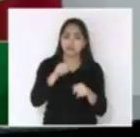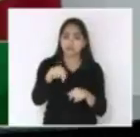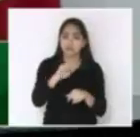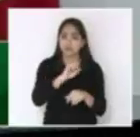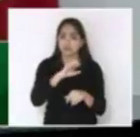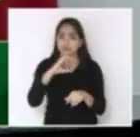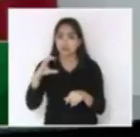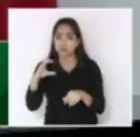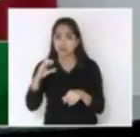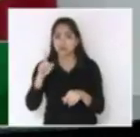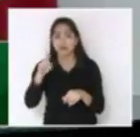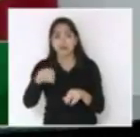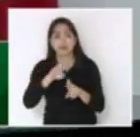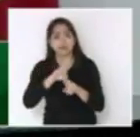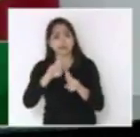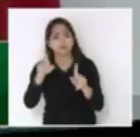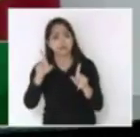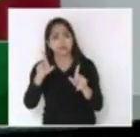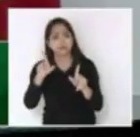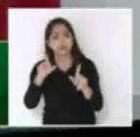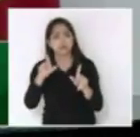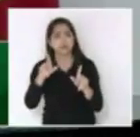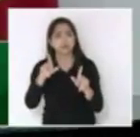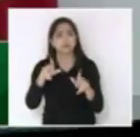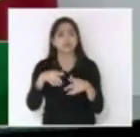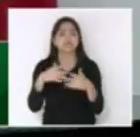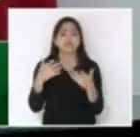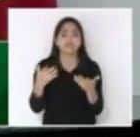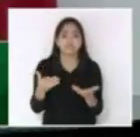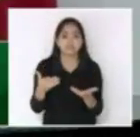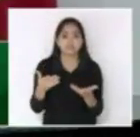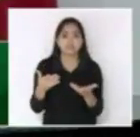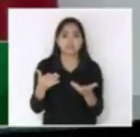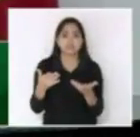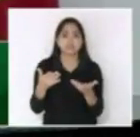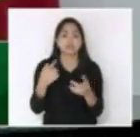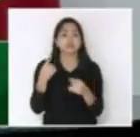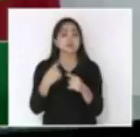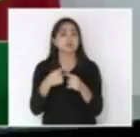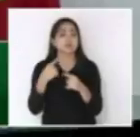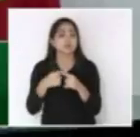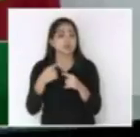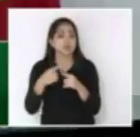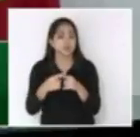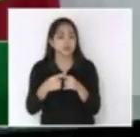é diferenciado. Isso porque nós temos